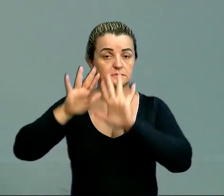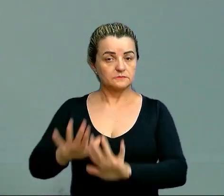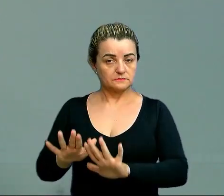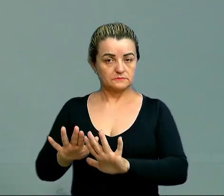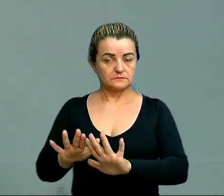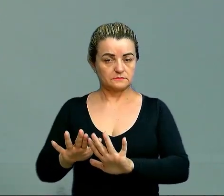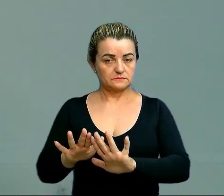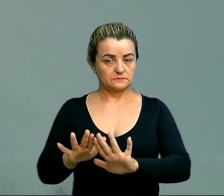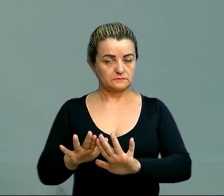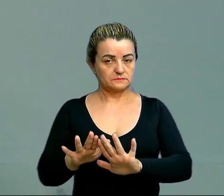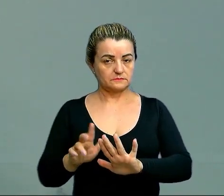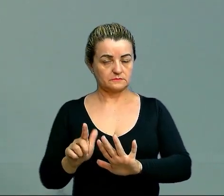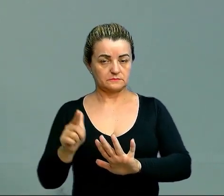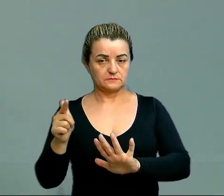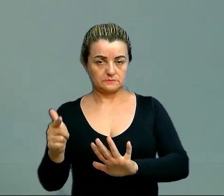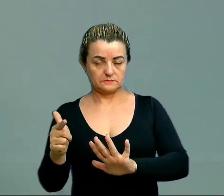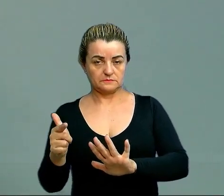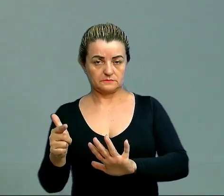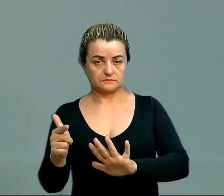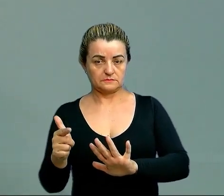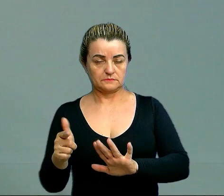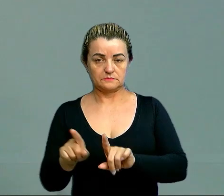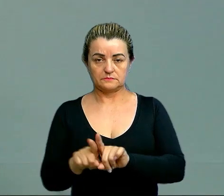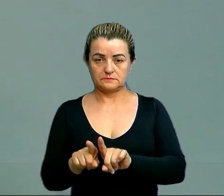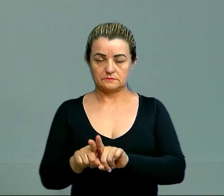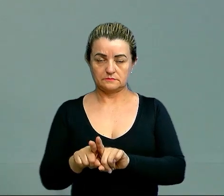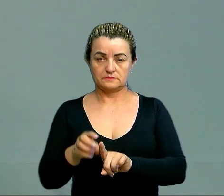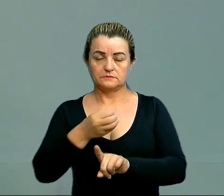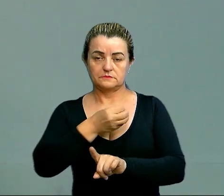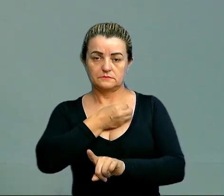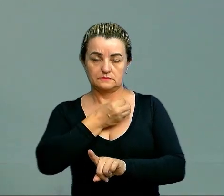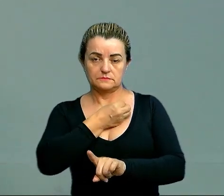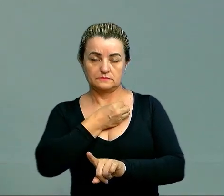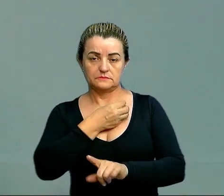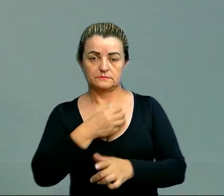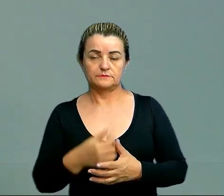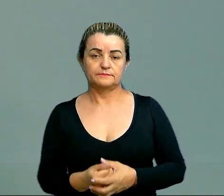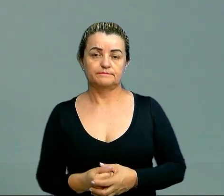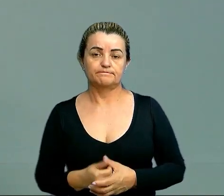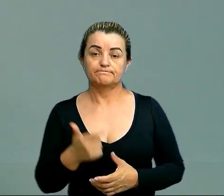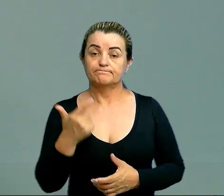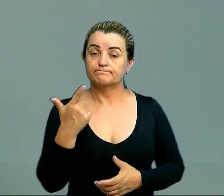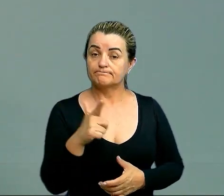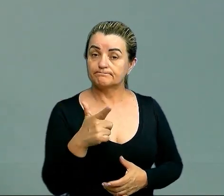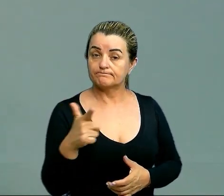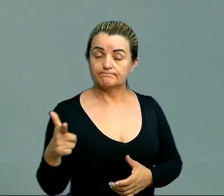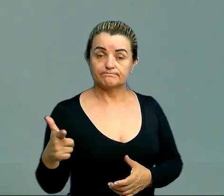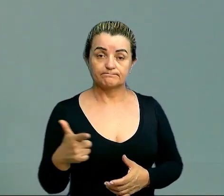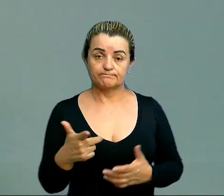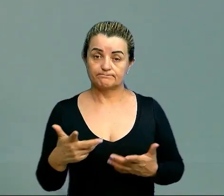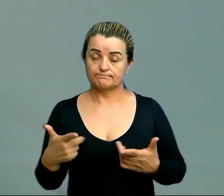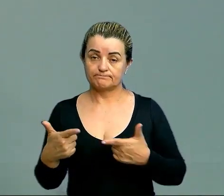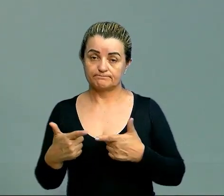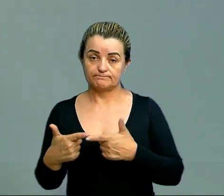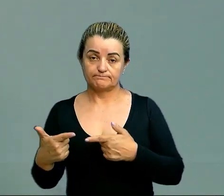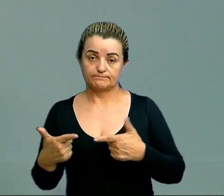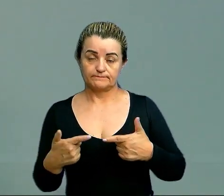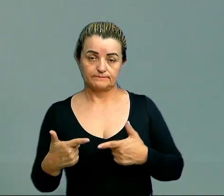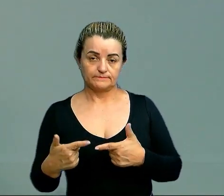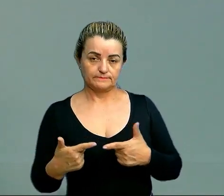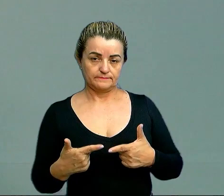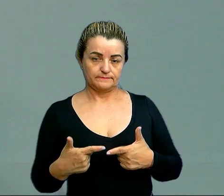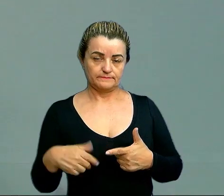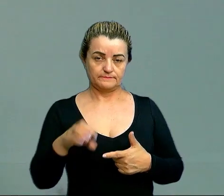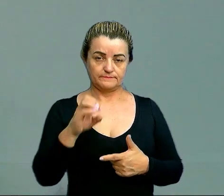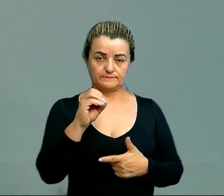as ações do outro, ou neutralizar, inclusive, a existência do outro. Se não existe mais Guerra Fria, se não existe mais Bloco Socialista,